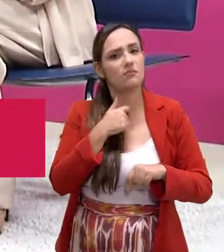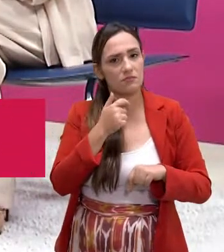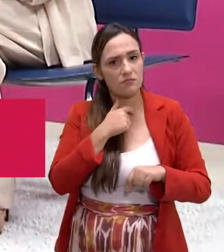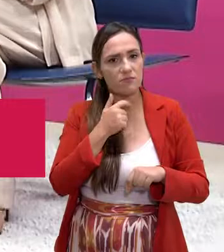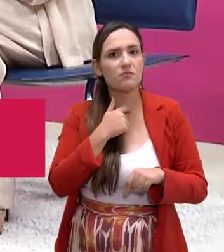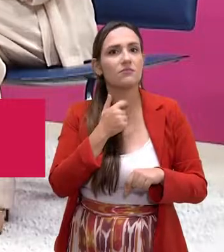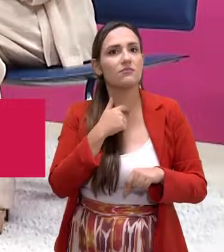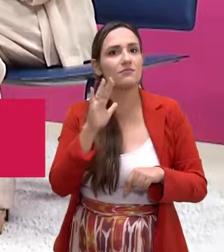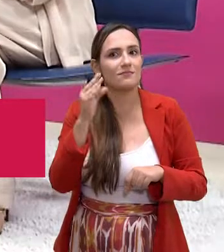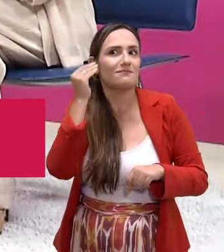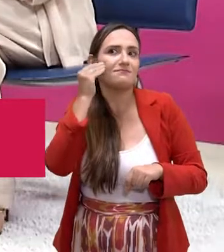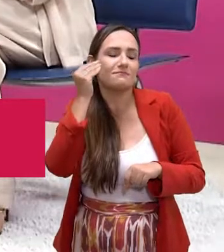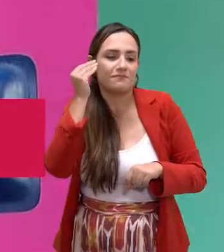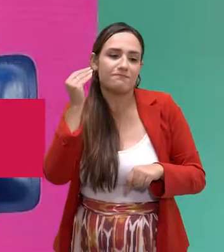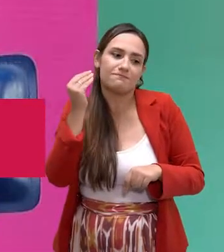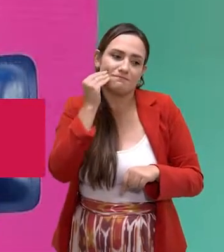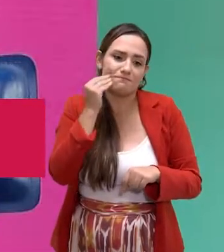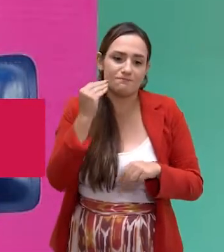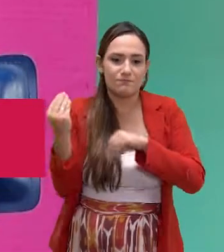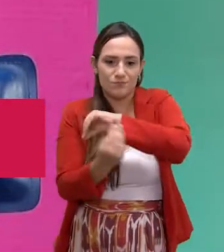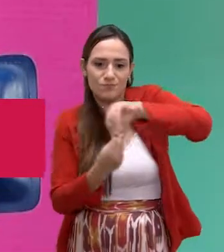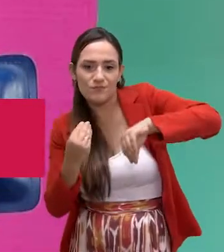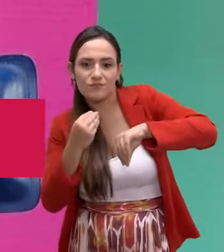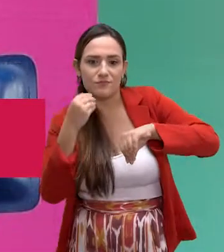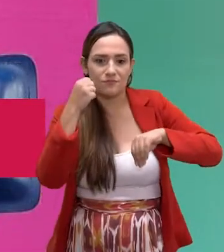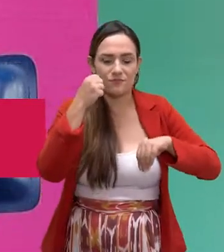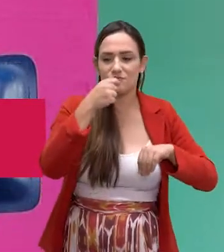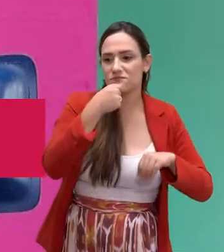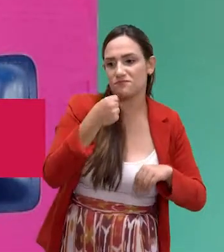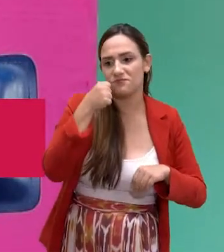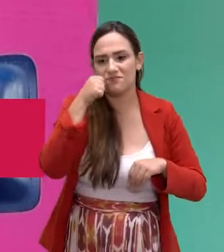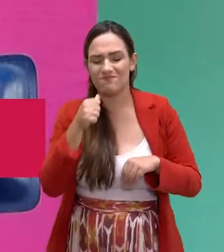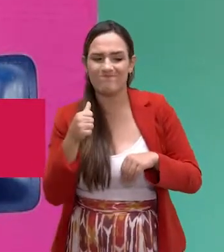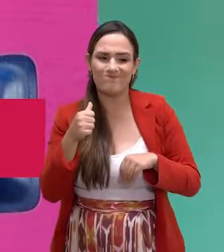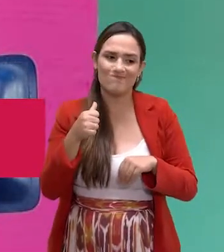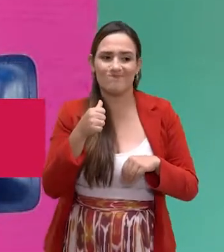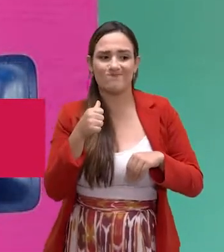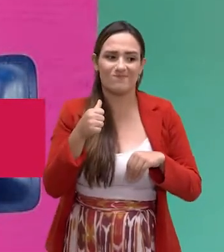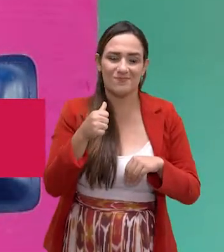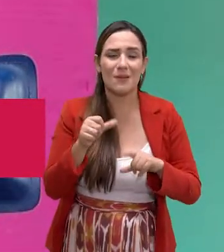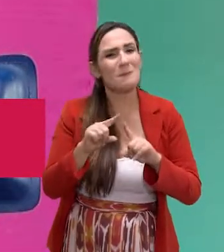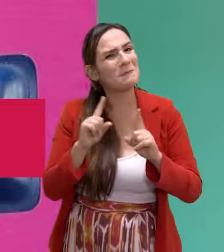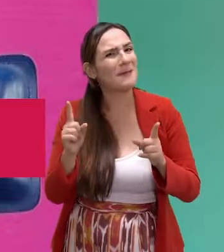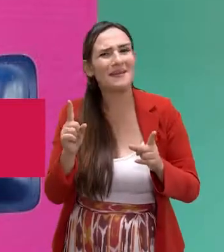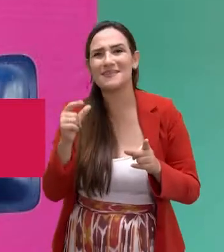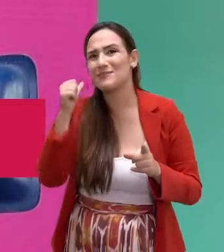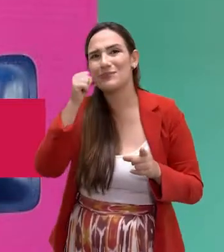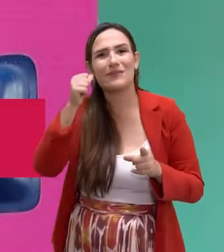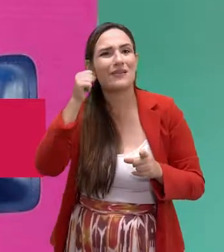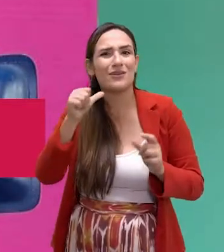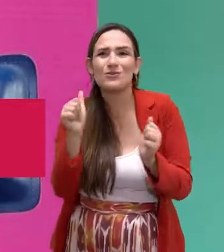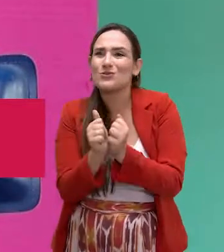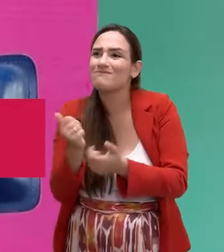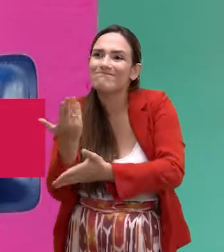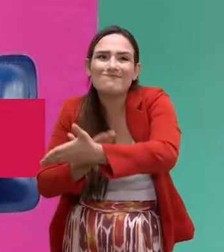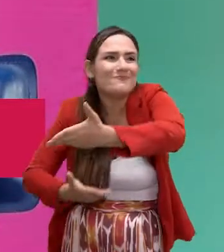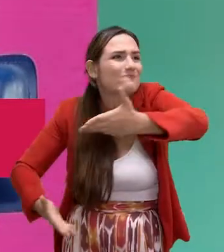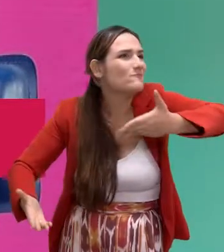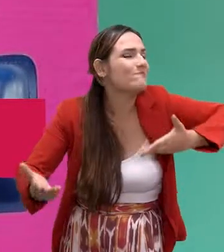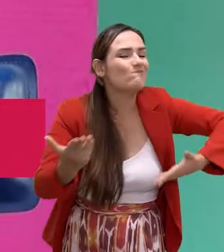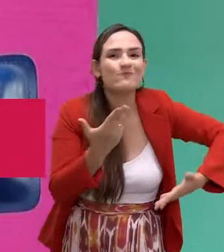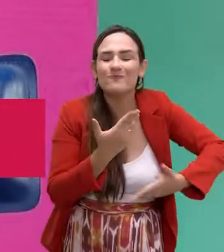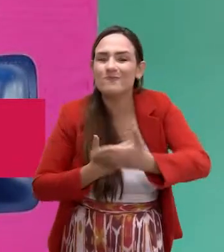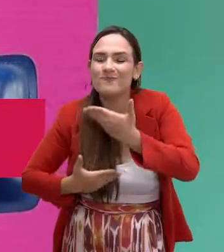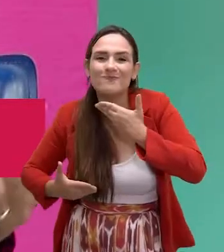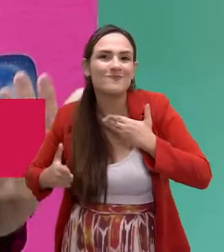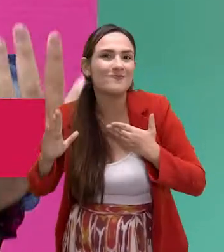uma mesclada, mas funciona muito bem. Nós temos uma coerência no trabalho, elas